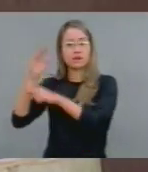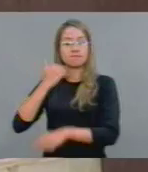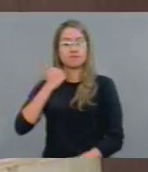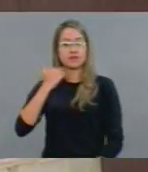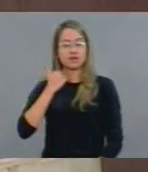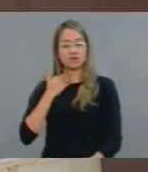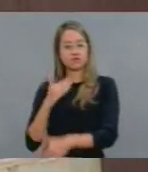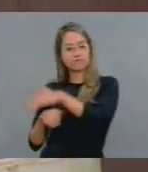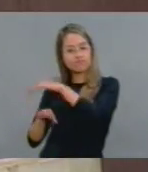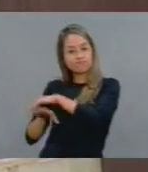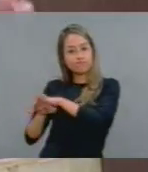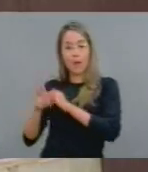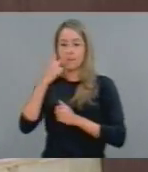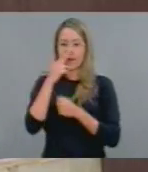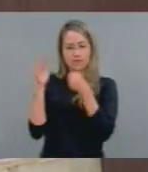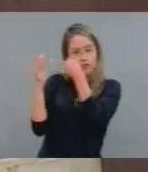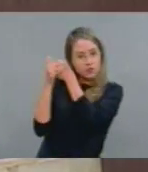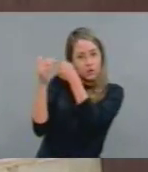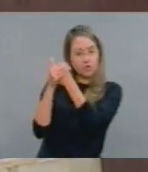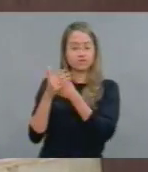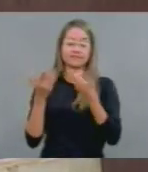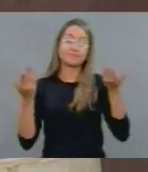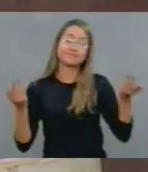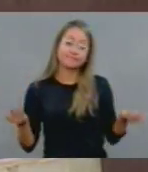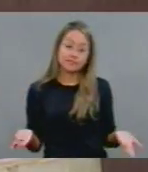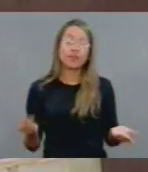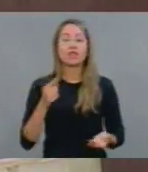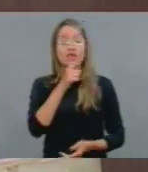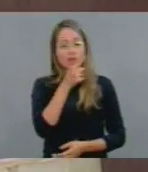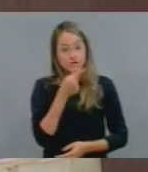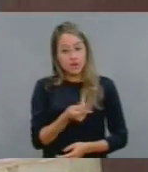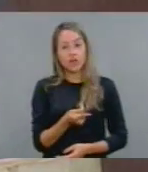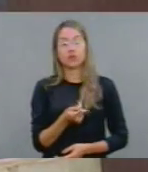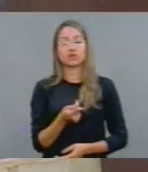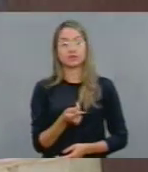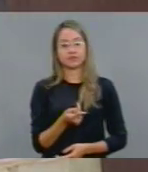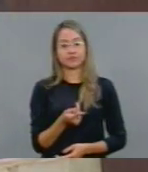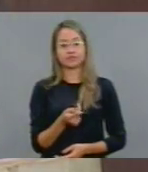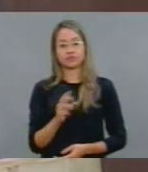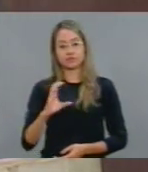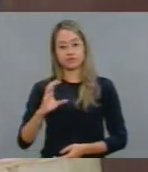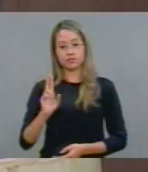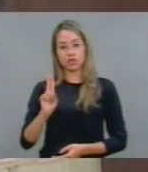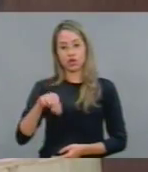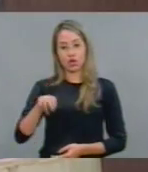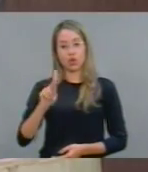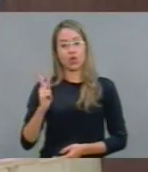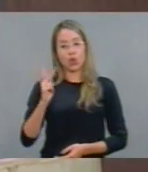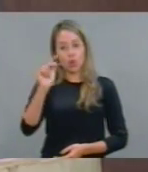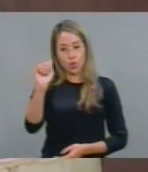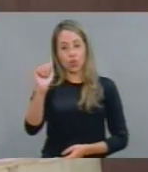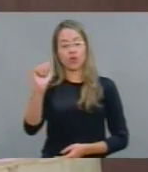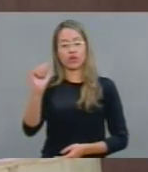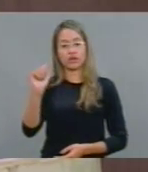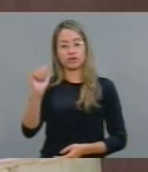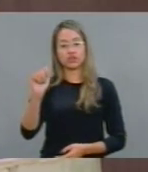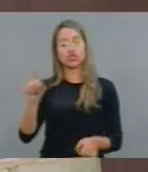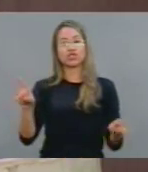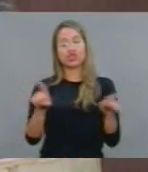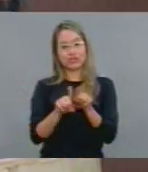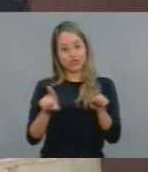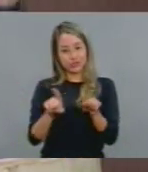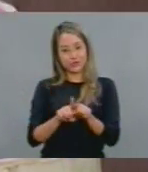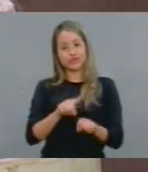indiciaram ou permitiriam o indiciamento de Cunha, que já não só é indiciado, já é réu, é